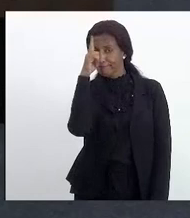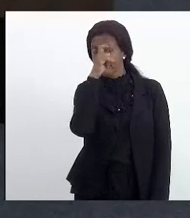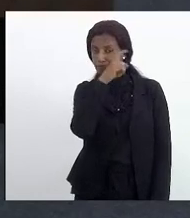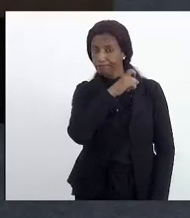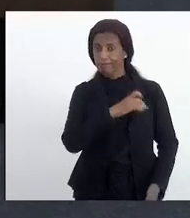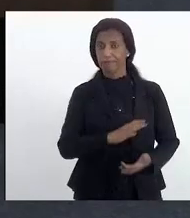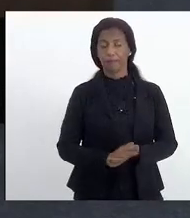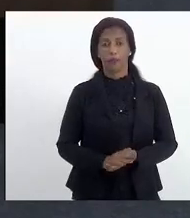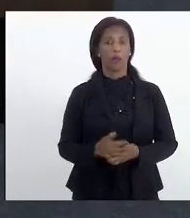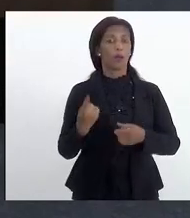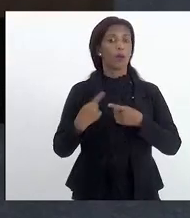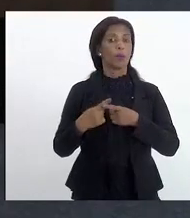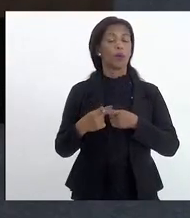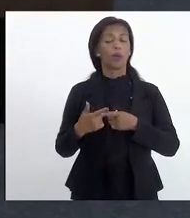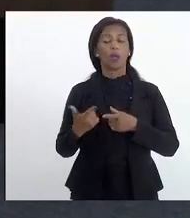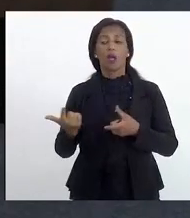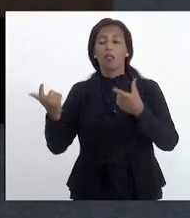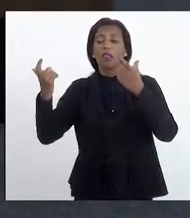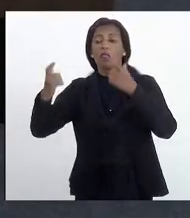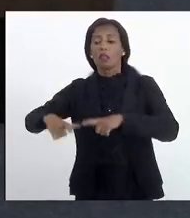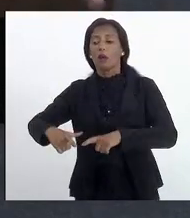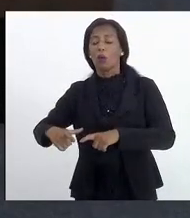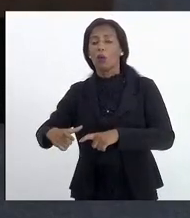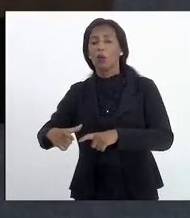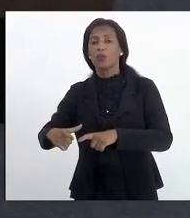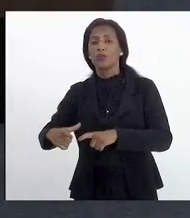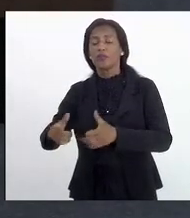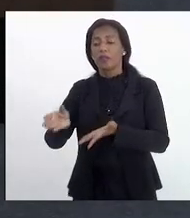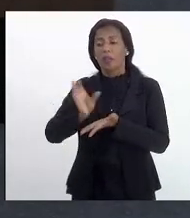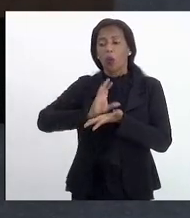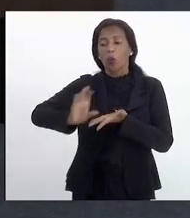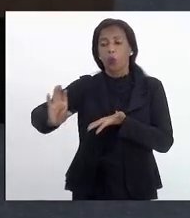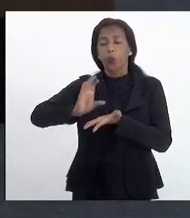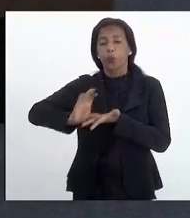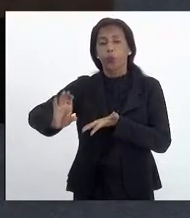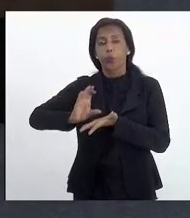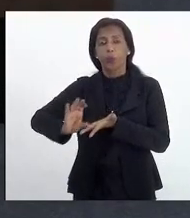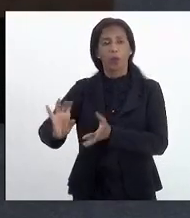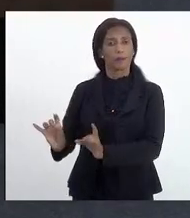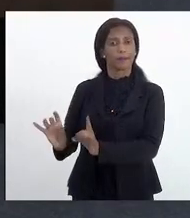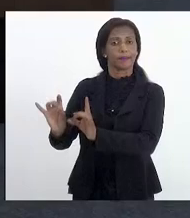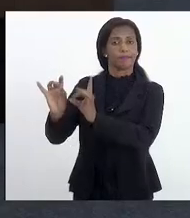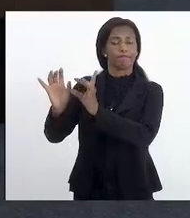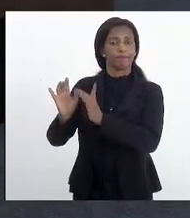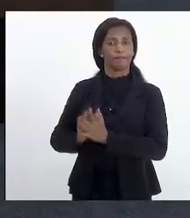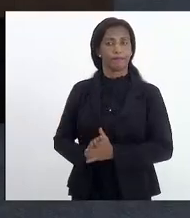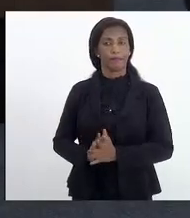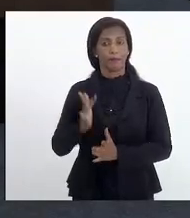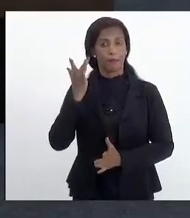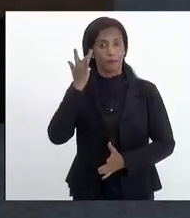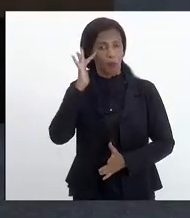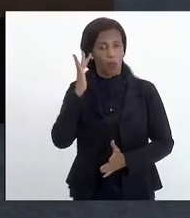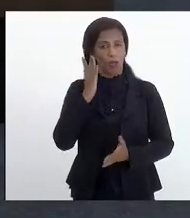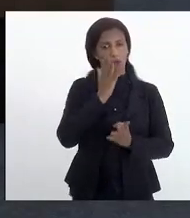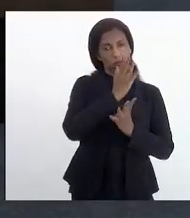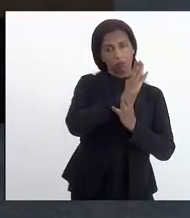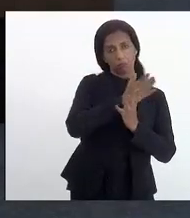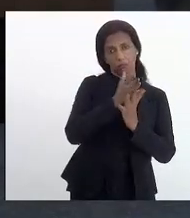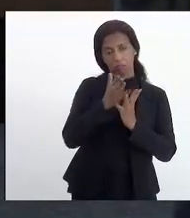porque da onde virão esses recursos extraordinários? Acho que o